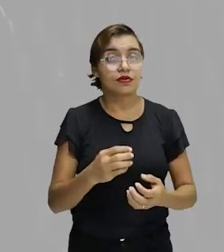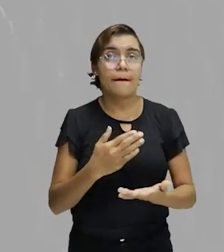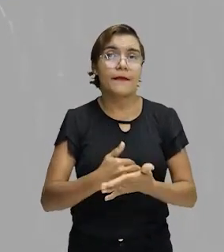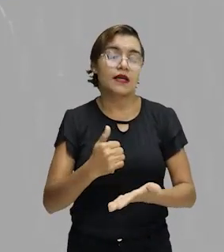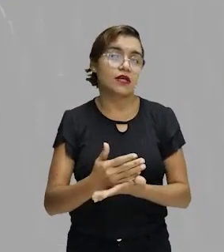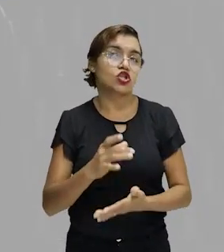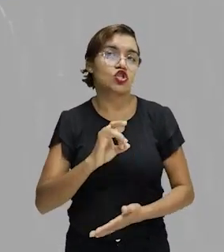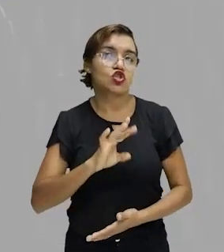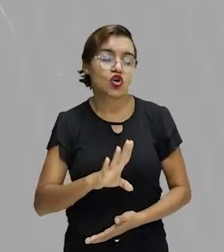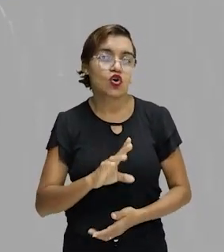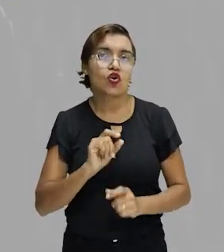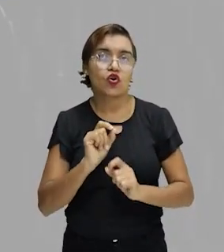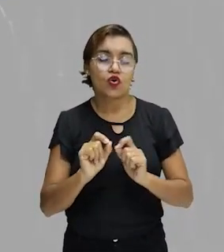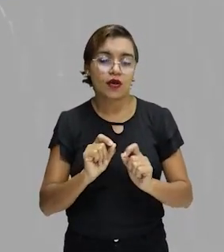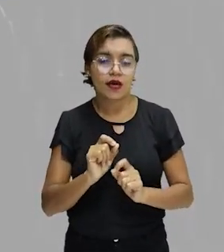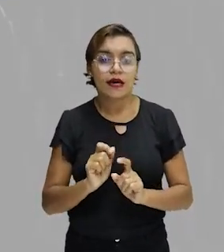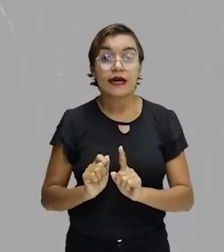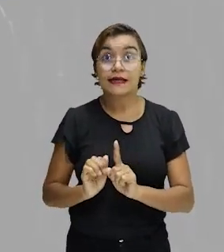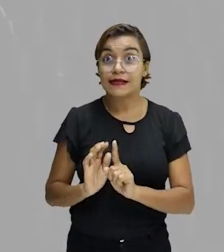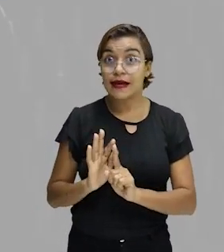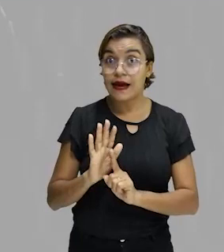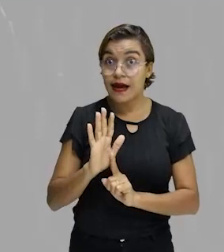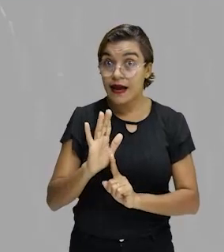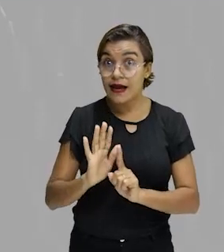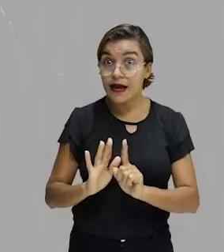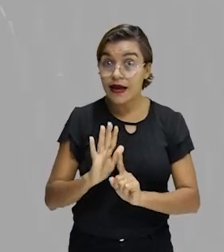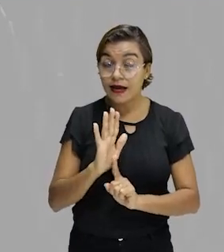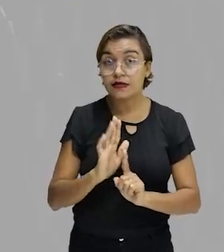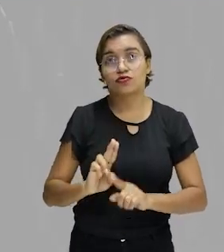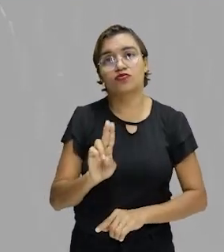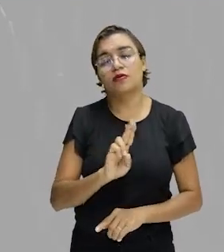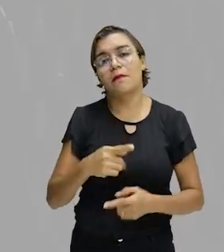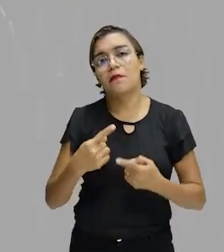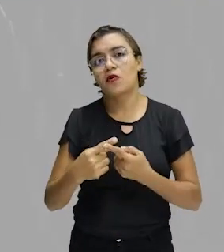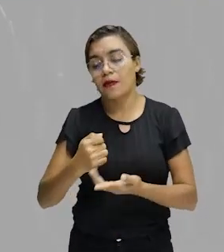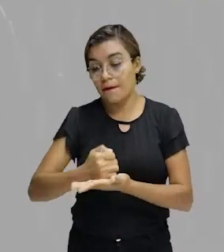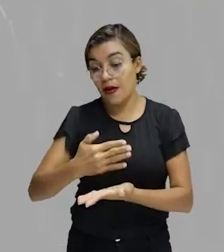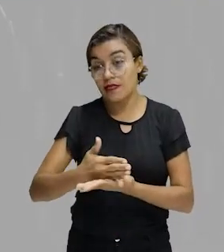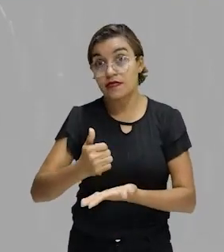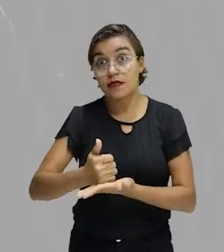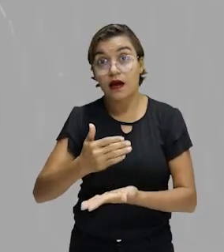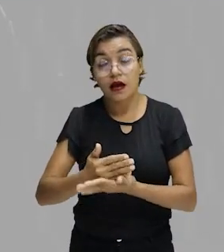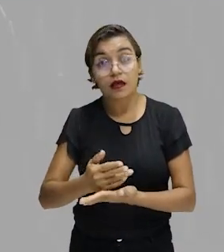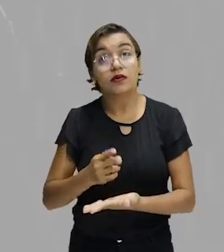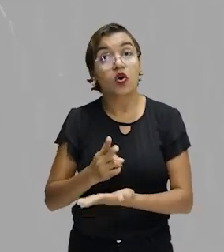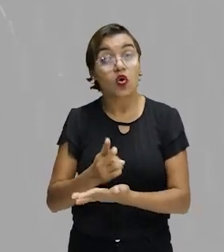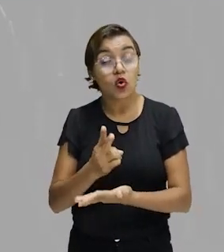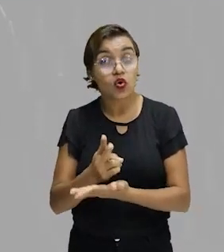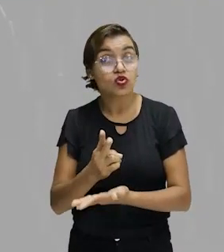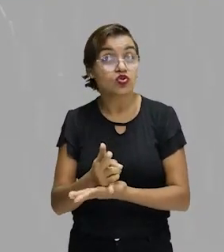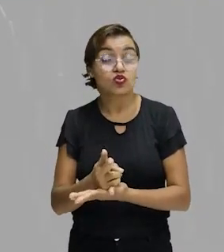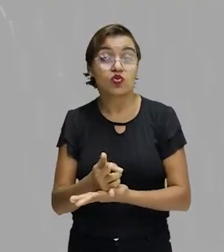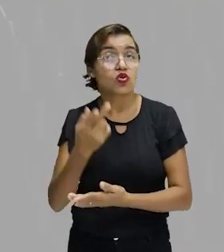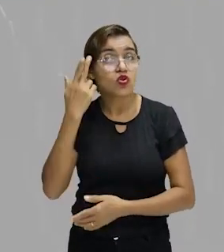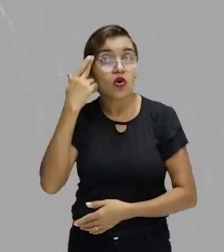apenas está consumindo mais gás. Por quê? Porque a batata, né, ela continua no mesmo